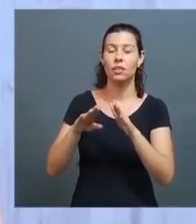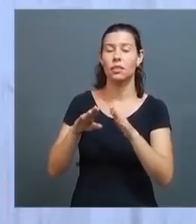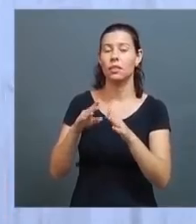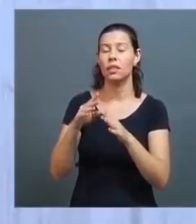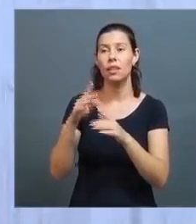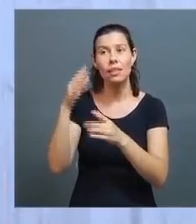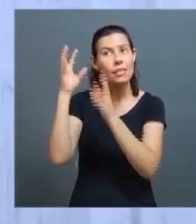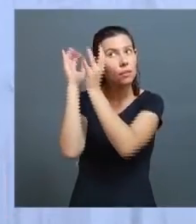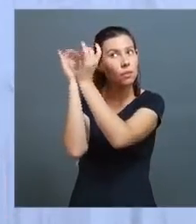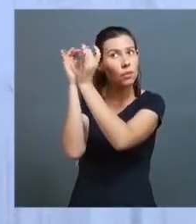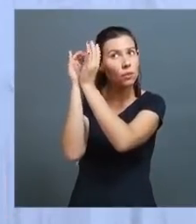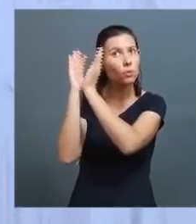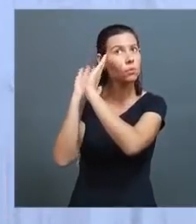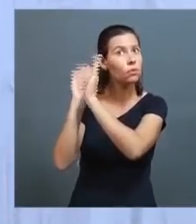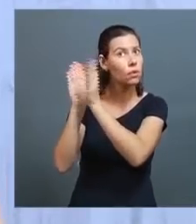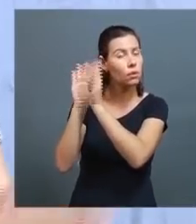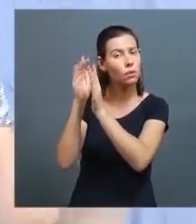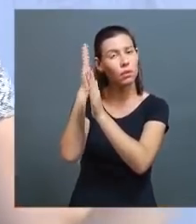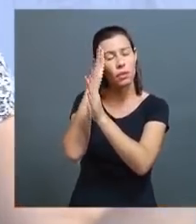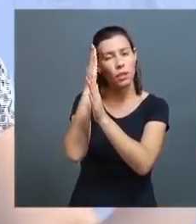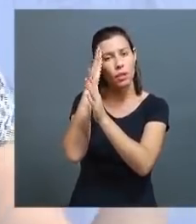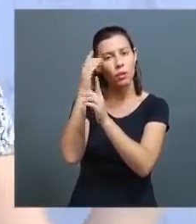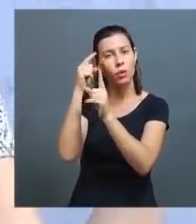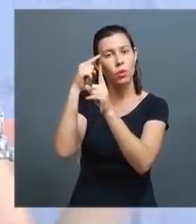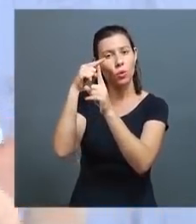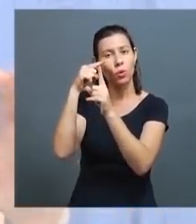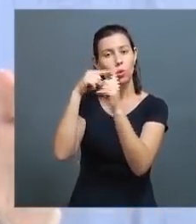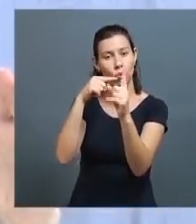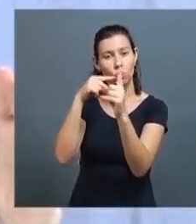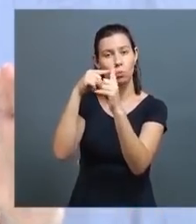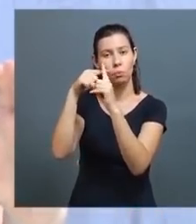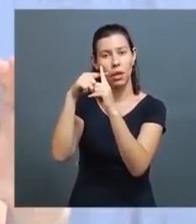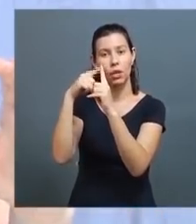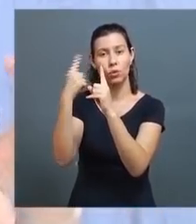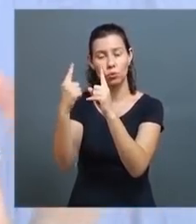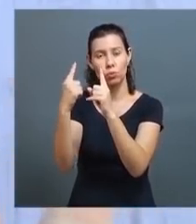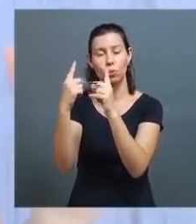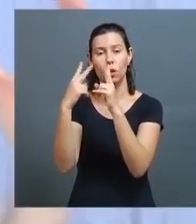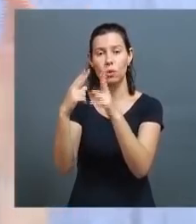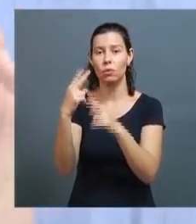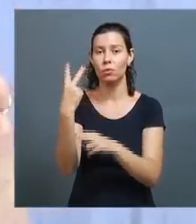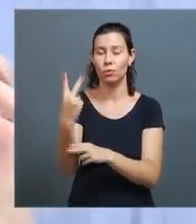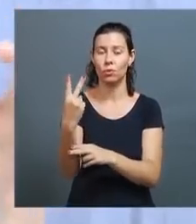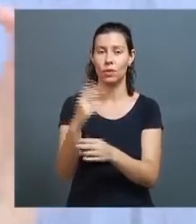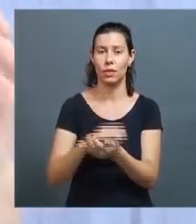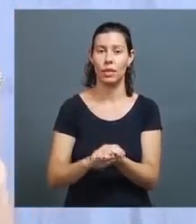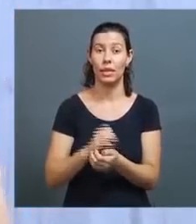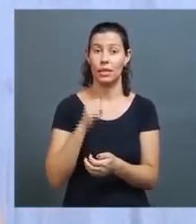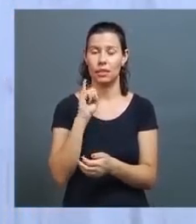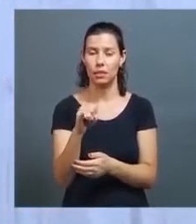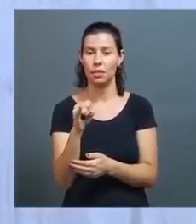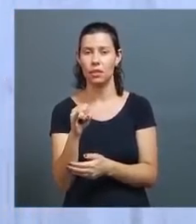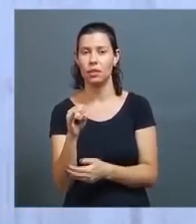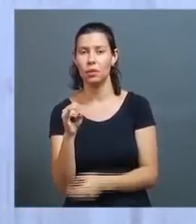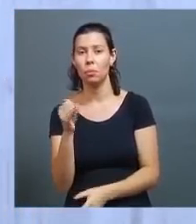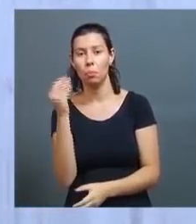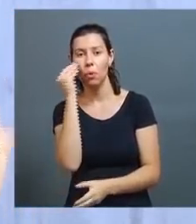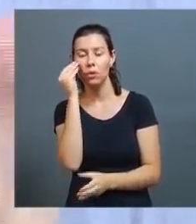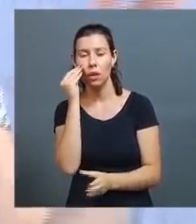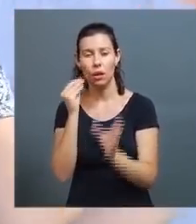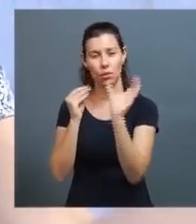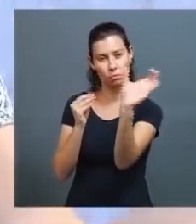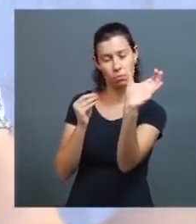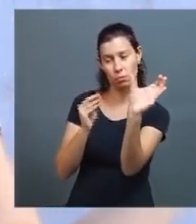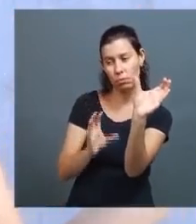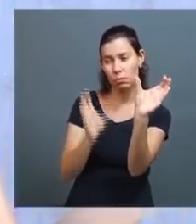tem experimentos demonstrando que se a gente der hipóteses para a criança, ela olha, ela identifica a hipótese correta,